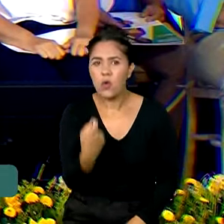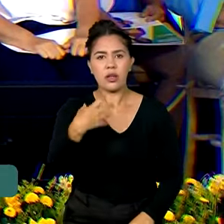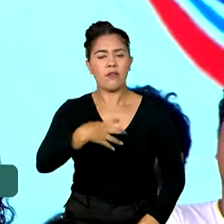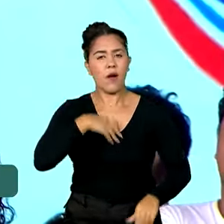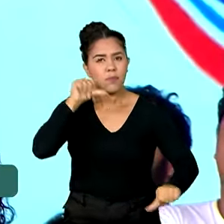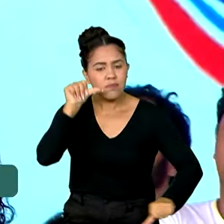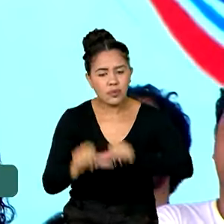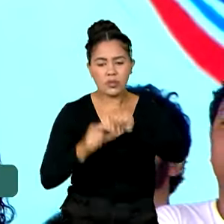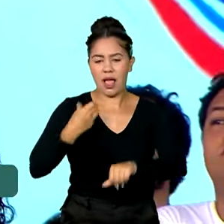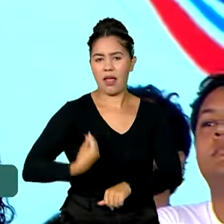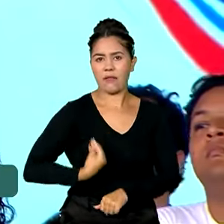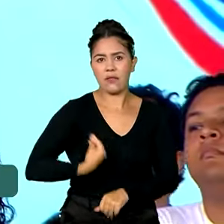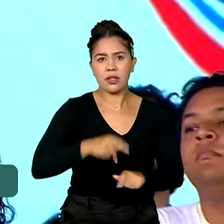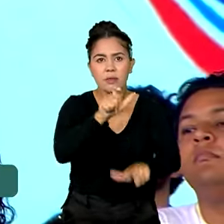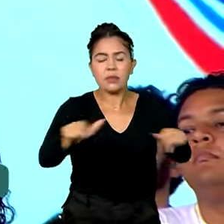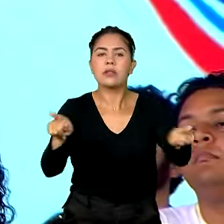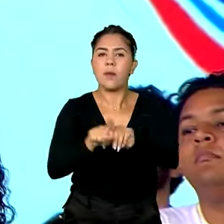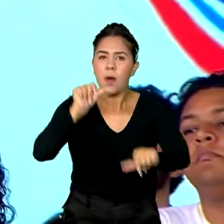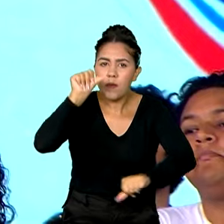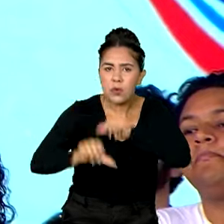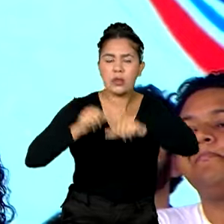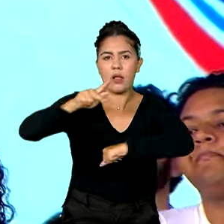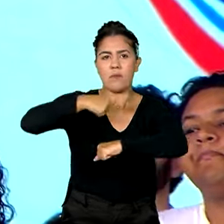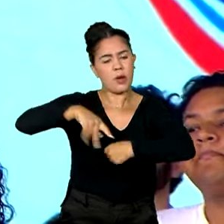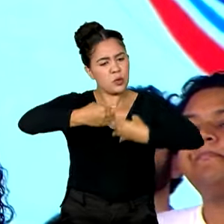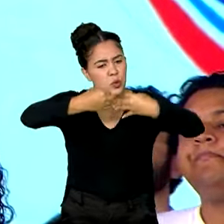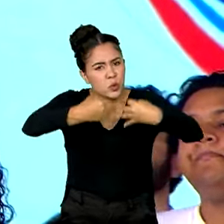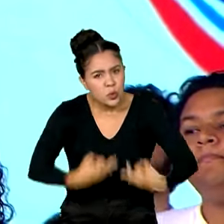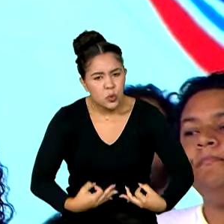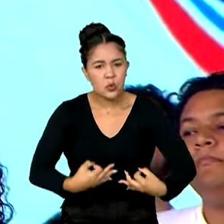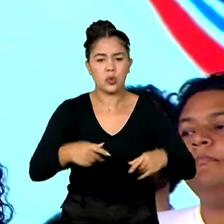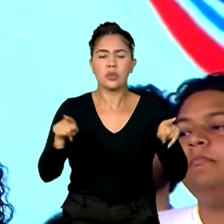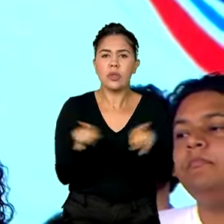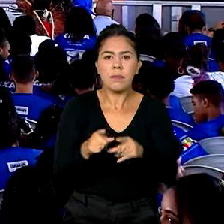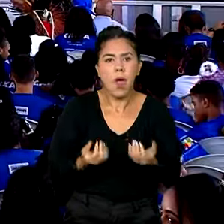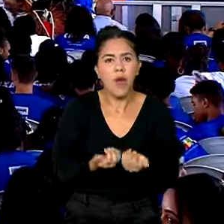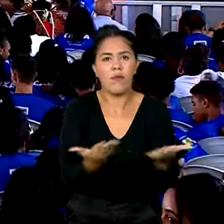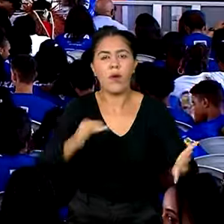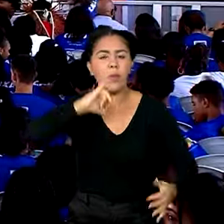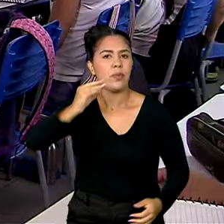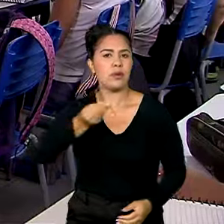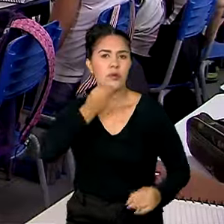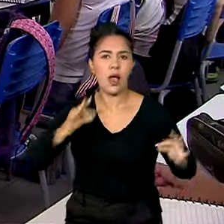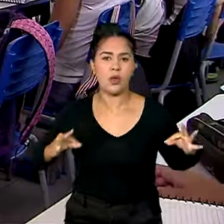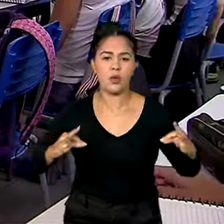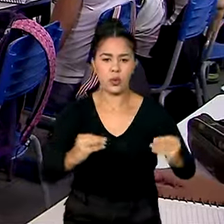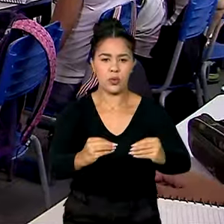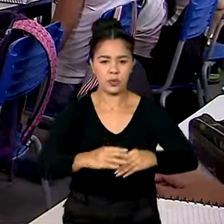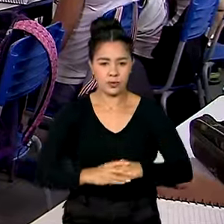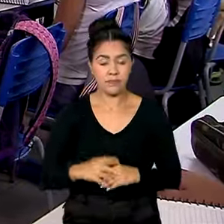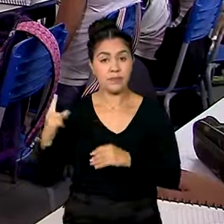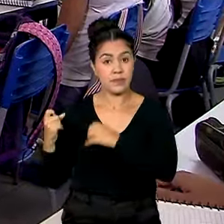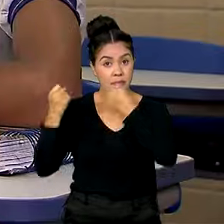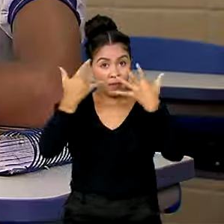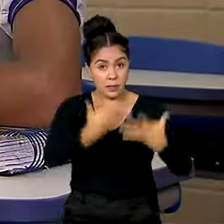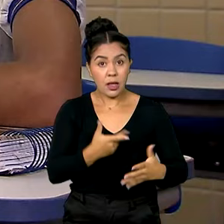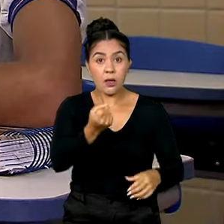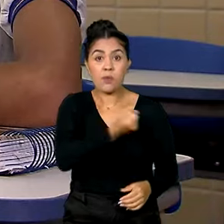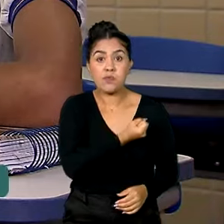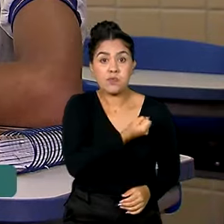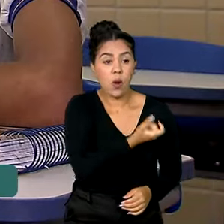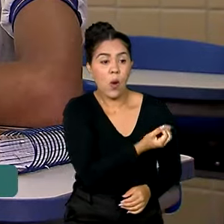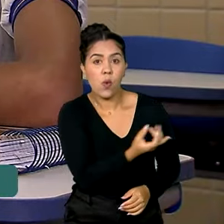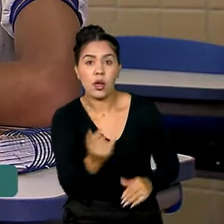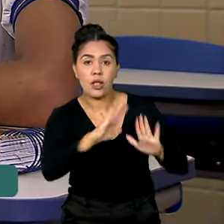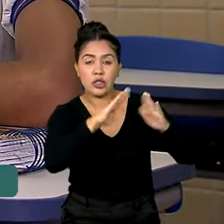vidas e transformar um país num país justo, de oportunidade para todos. Além de aumentar o número de escolas,